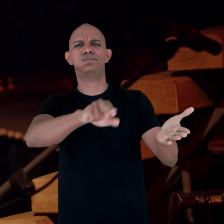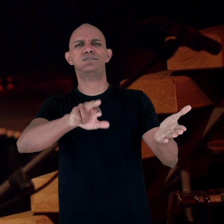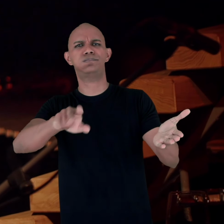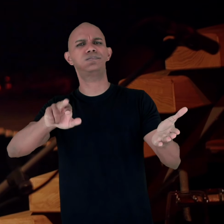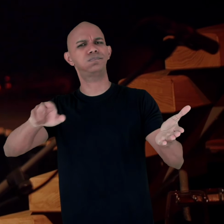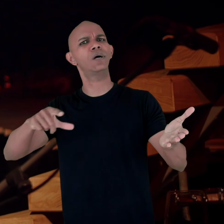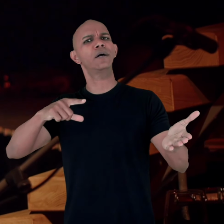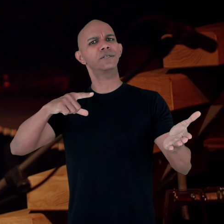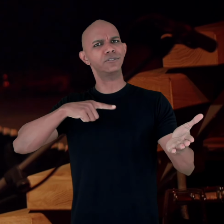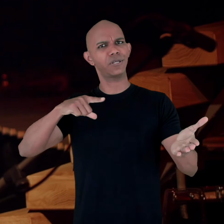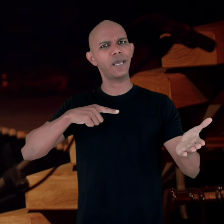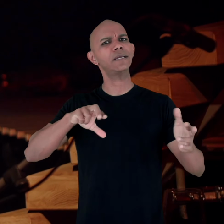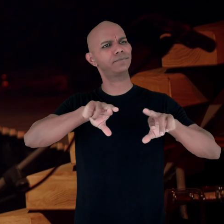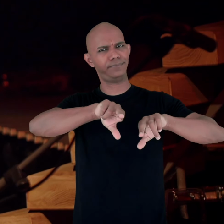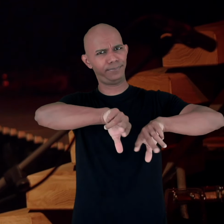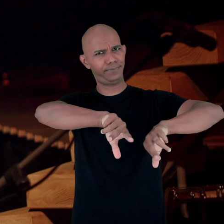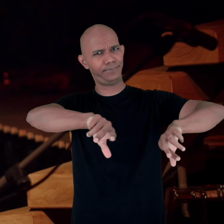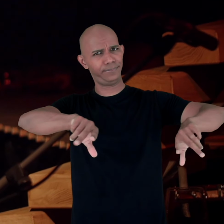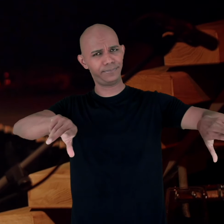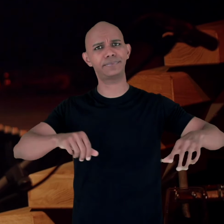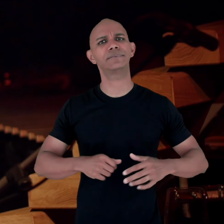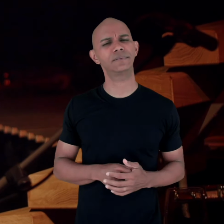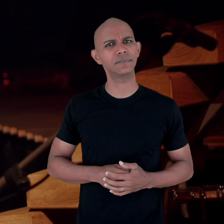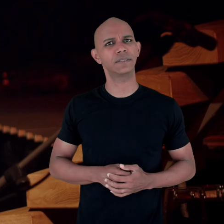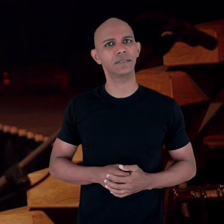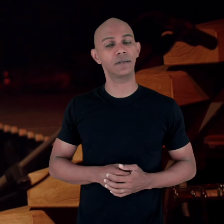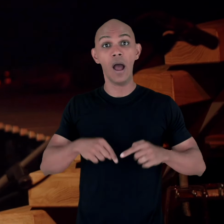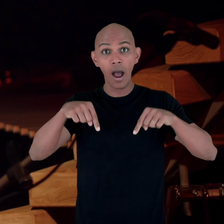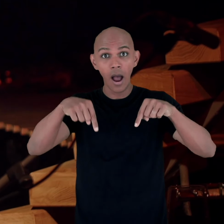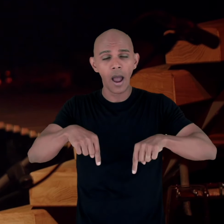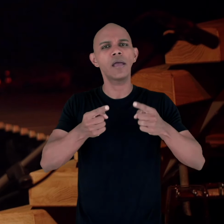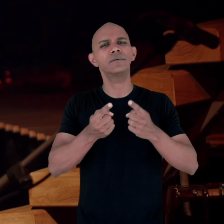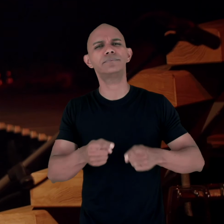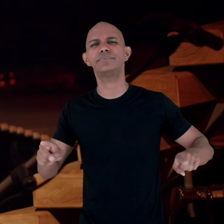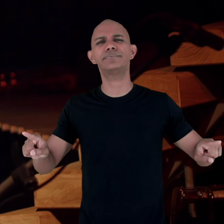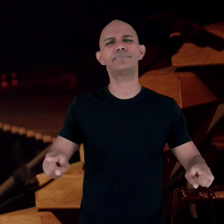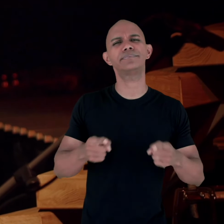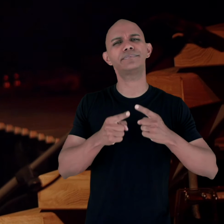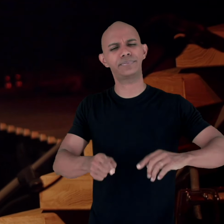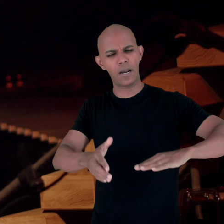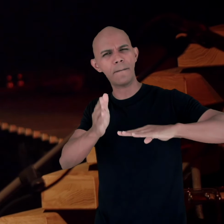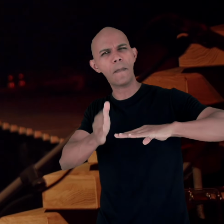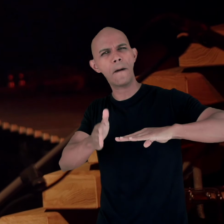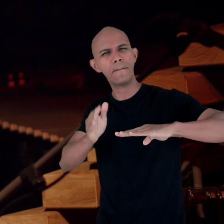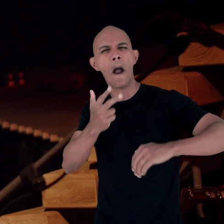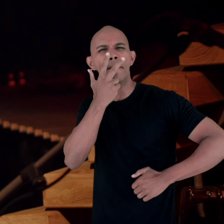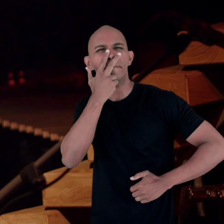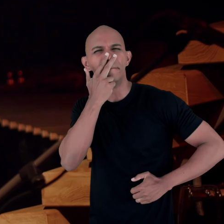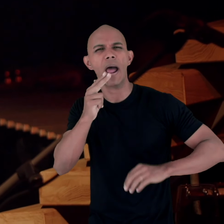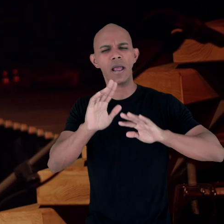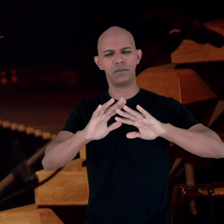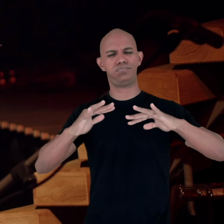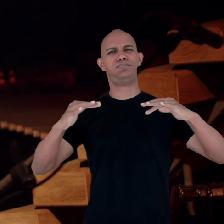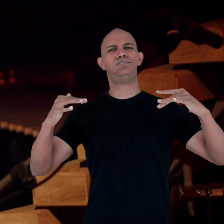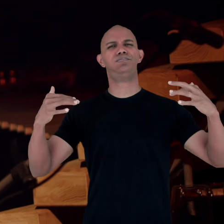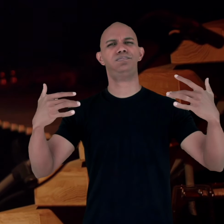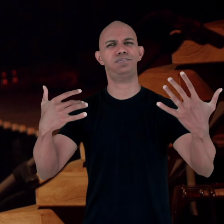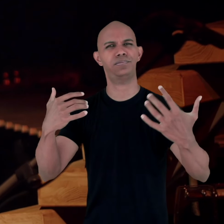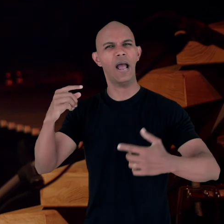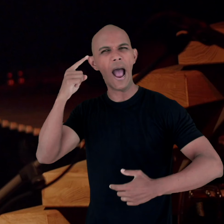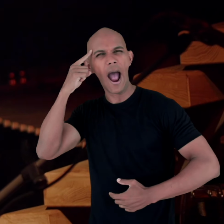com uma produção muito grande orquestral, para grupos de câmara que envolve outros tipos de instrumento, e aqui, à exceção de